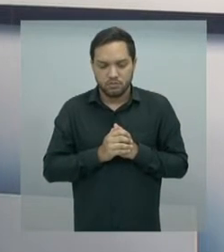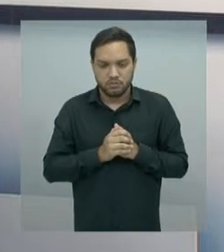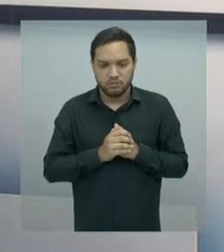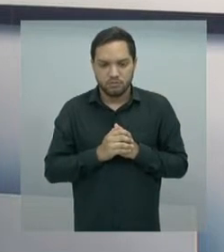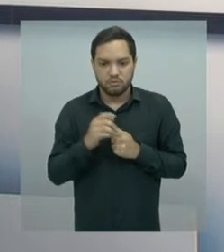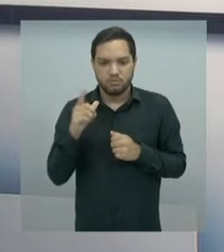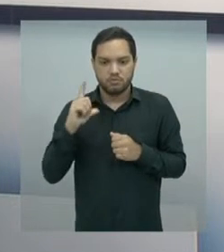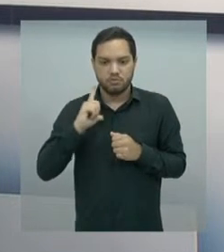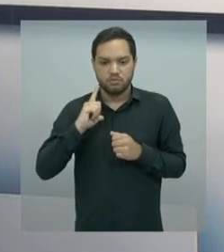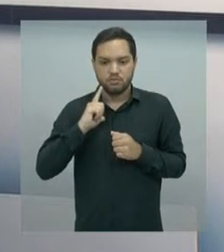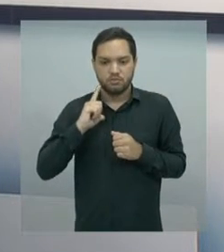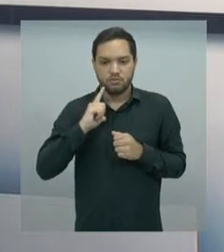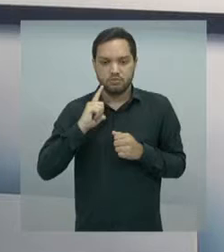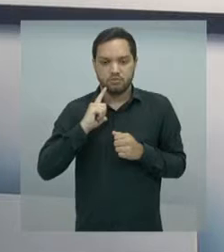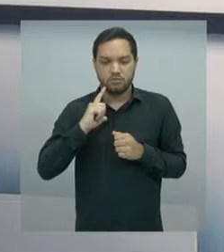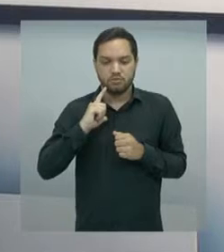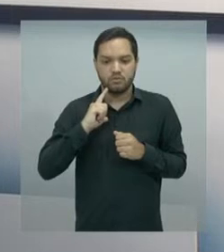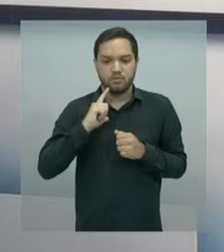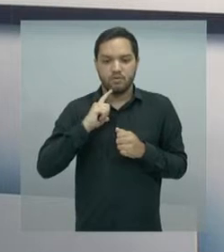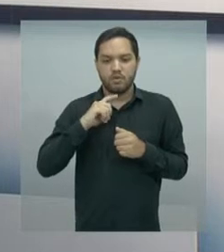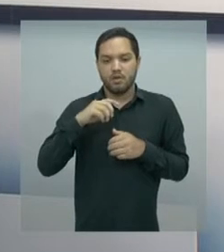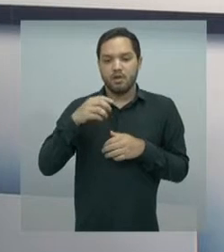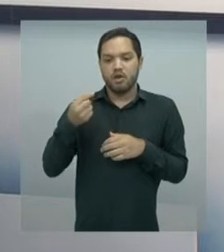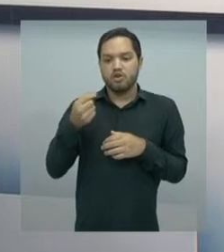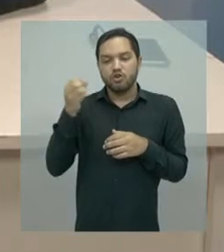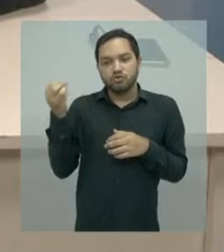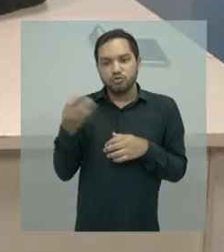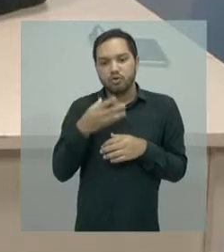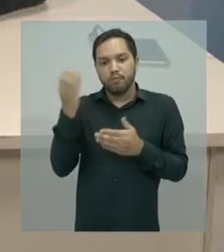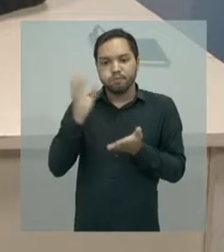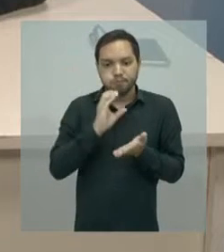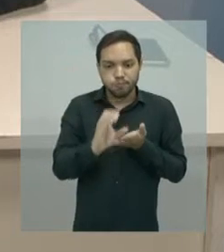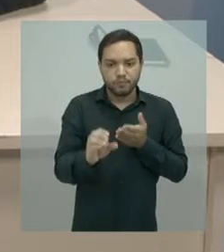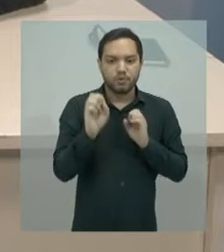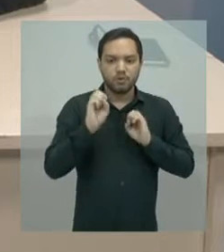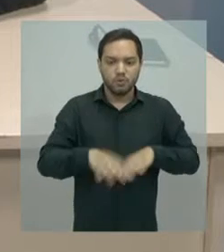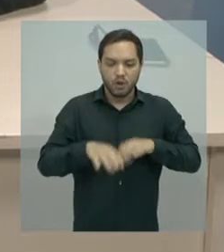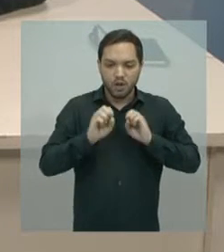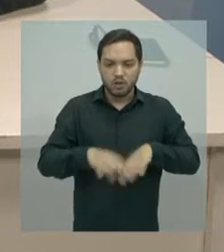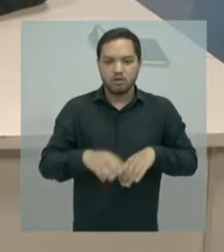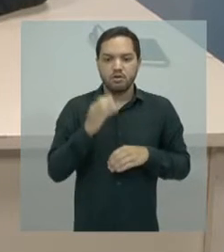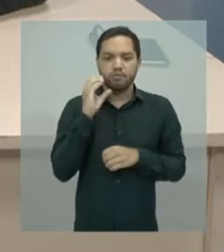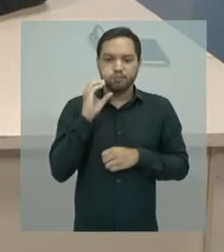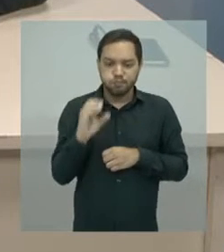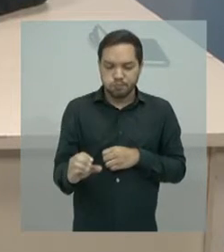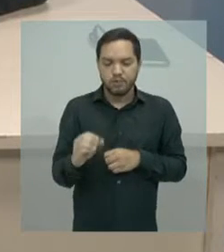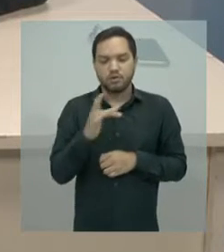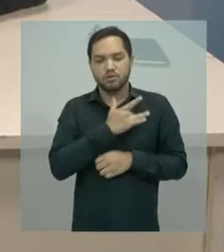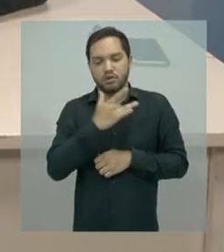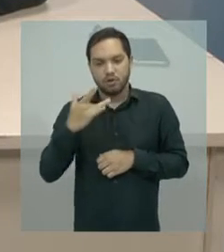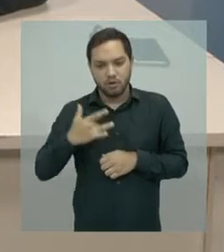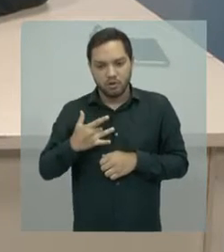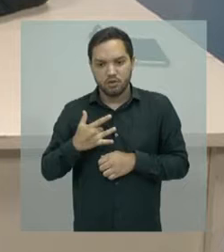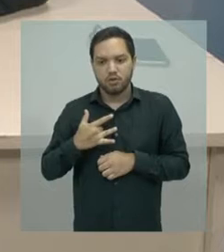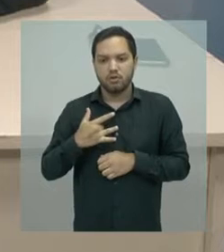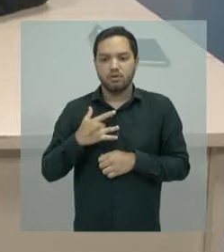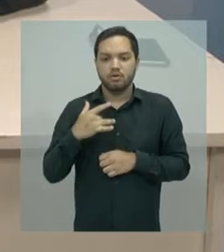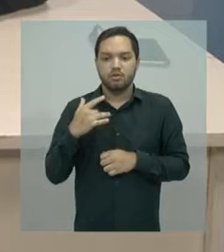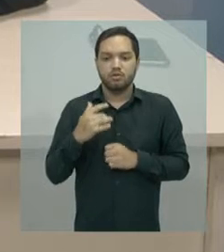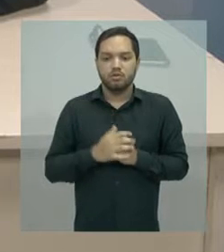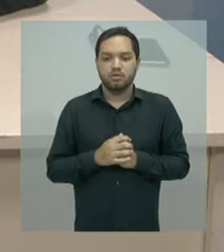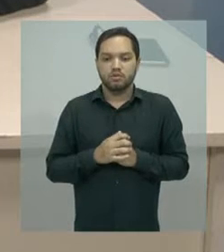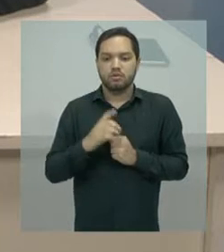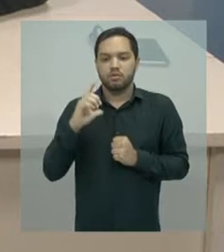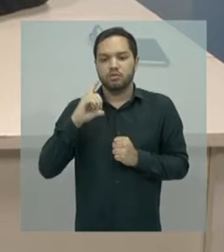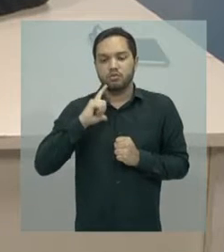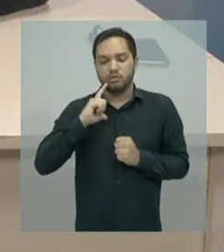claro, os royalties, né? Esses royalties do petróleo. Esse dinheiro era para ser para a educação, 75%, 25% para a saúde. Isso. Ele ficou sem nenhum vínculo,